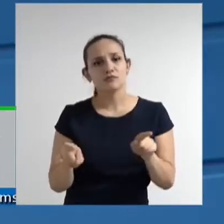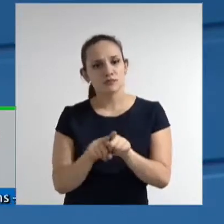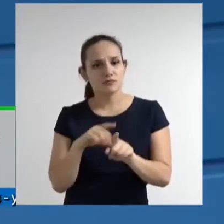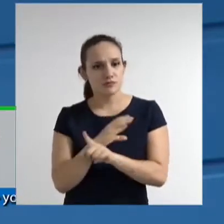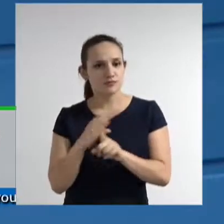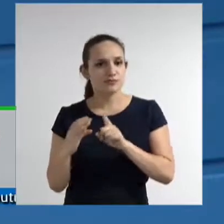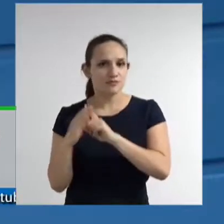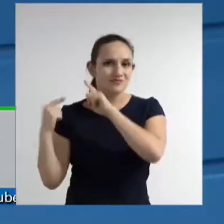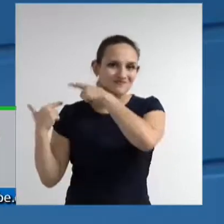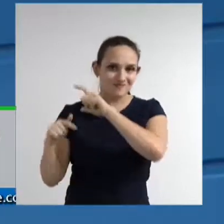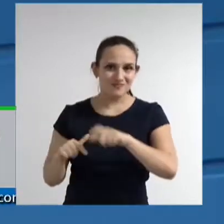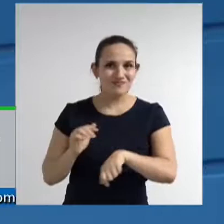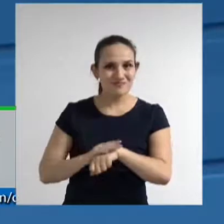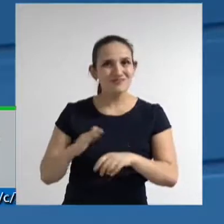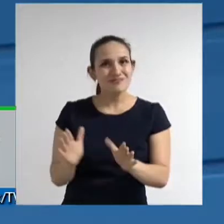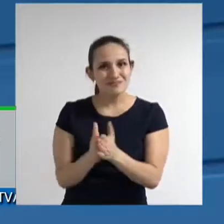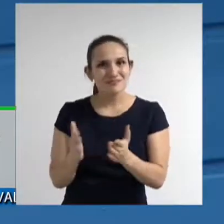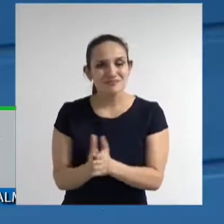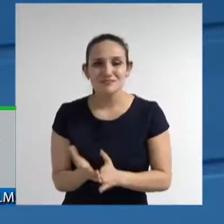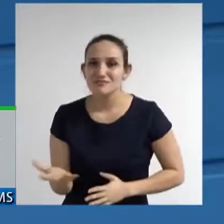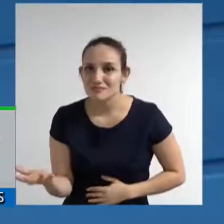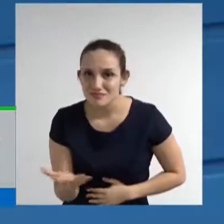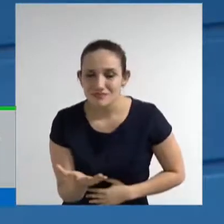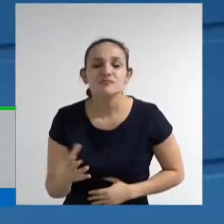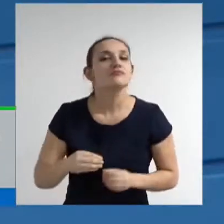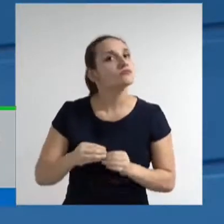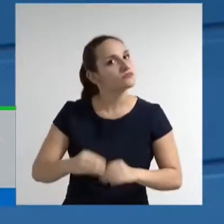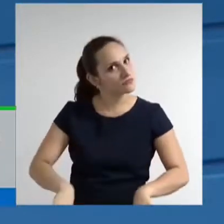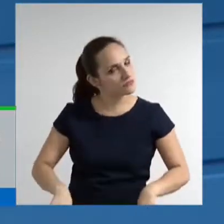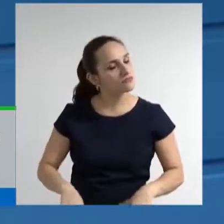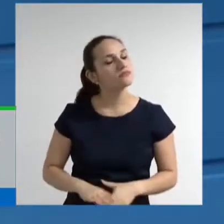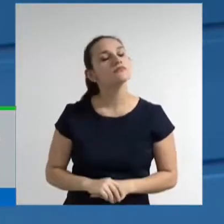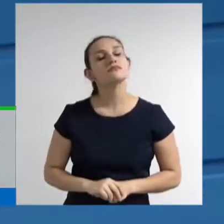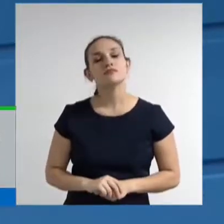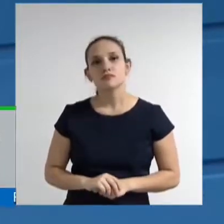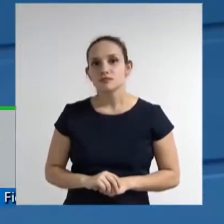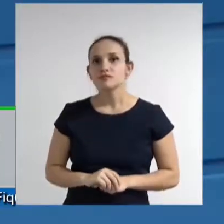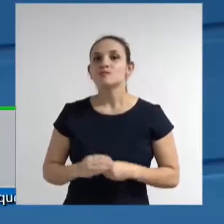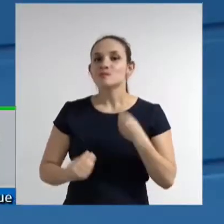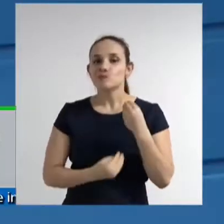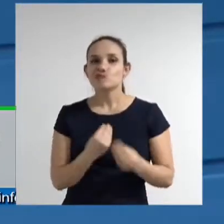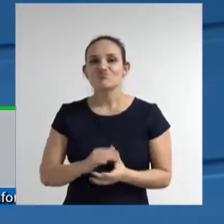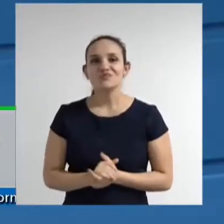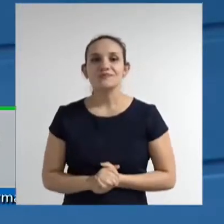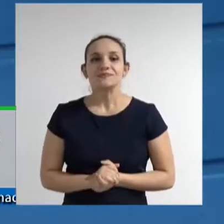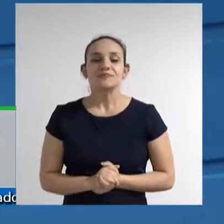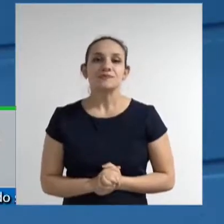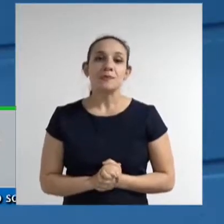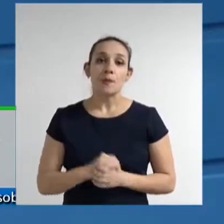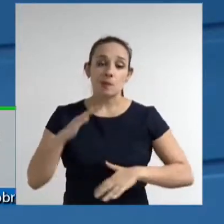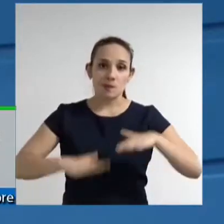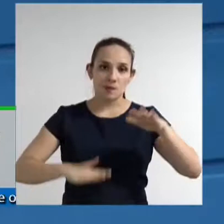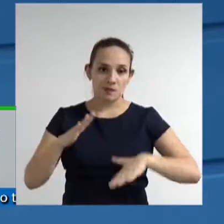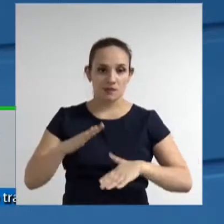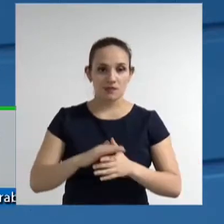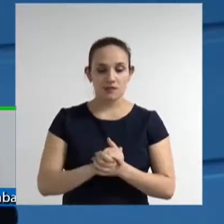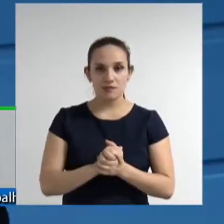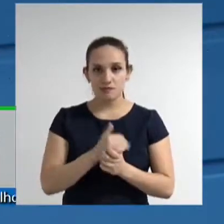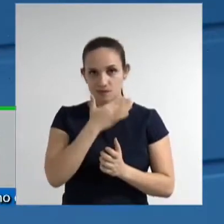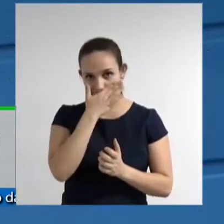um povo mais pobre. Esse impacto é extraordinário, muitas vezes